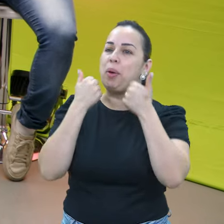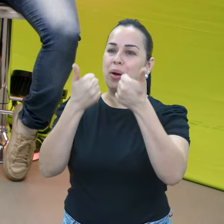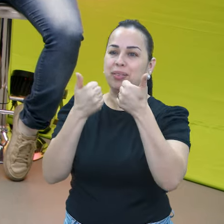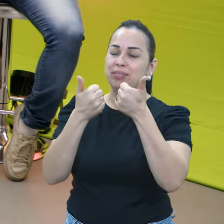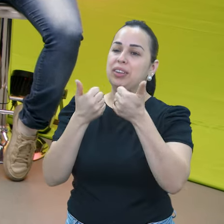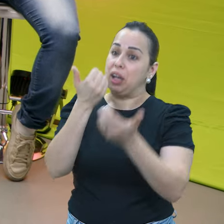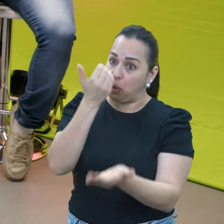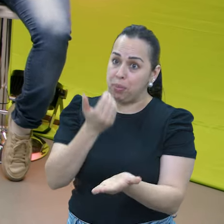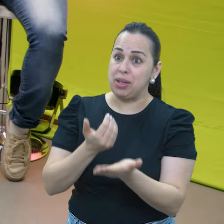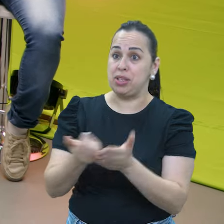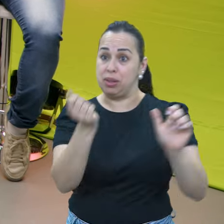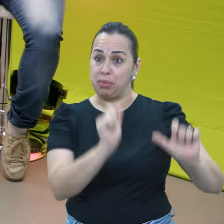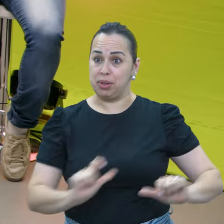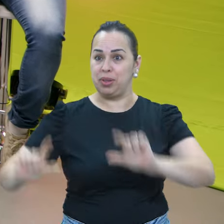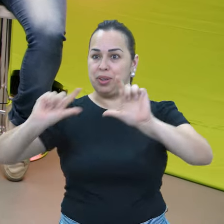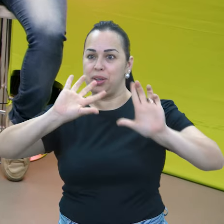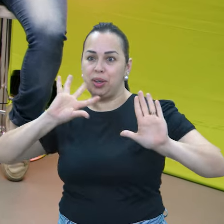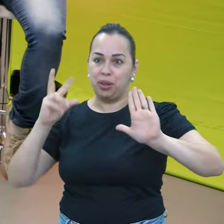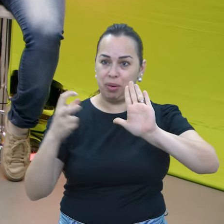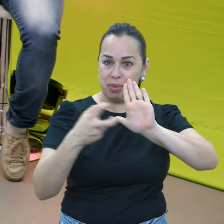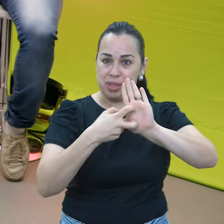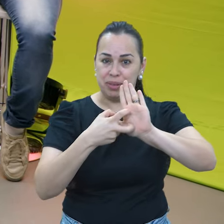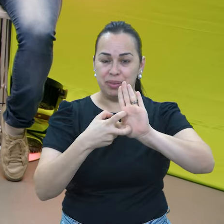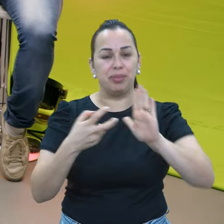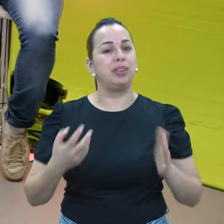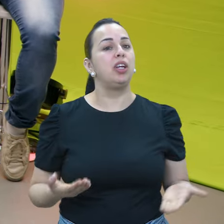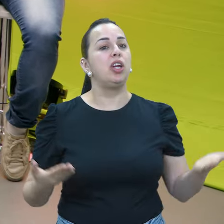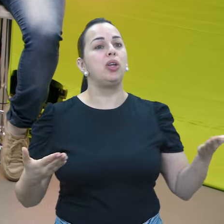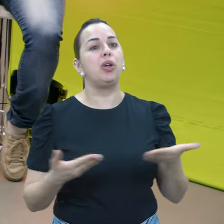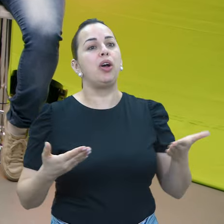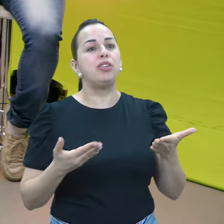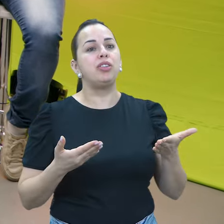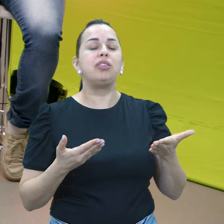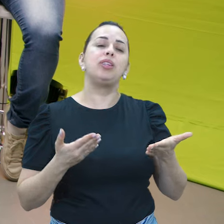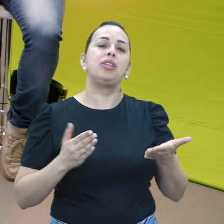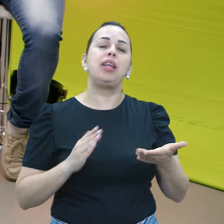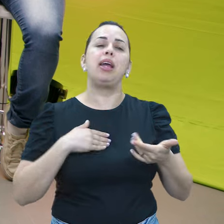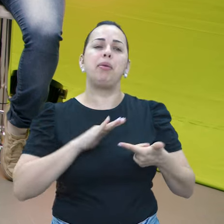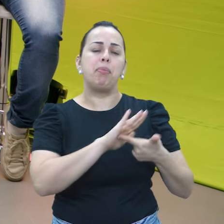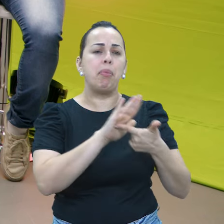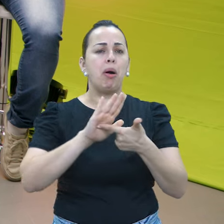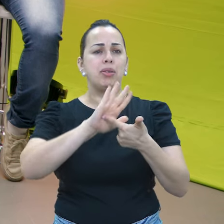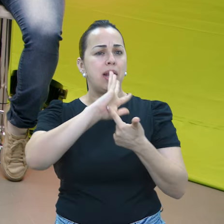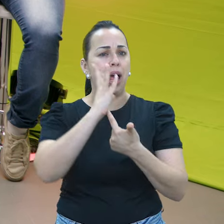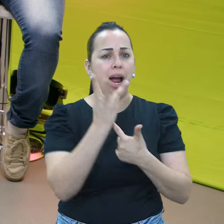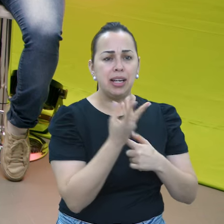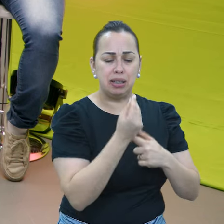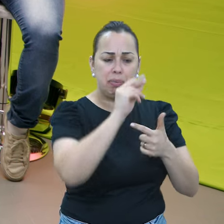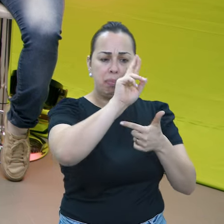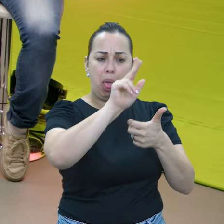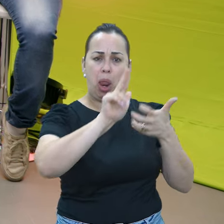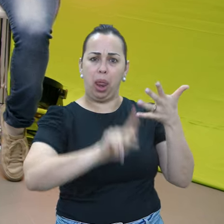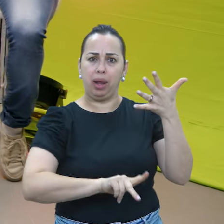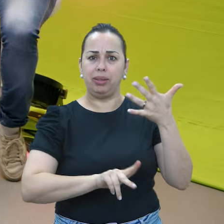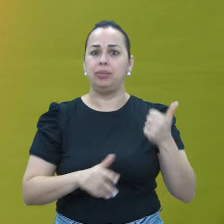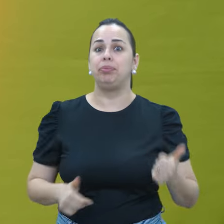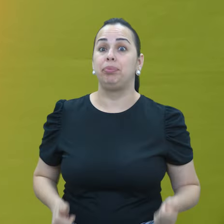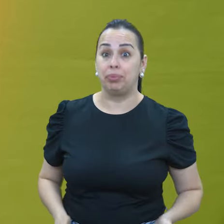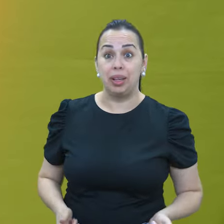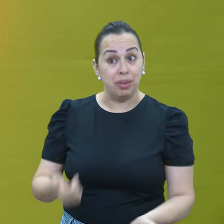E aí, pessoal, tudo bem? Tá começando mais um Conexão Cultura. E hoje nós temos manifestações artísticas